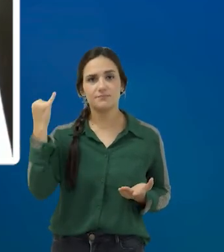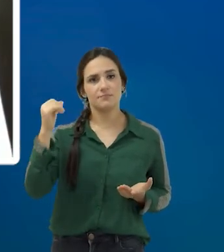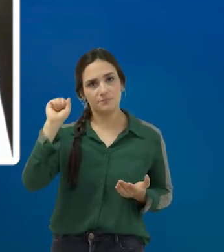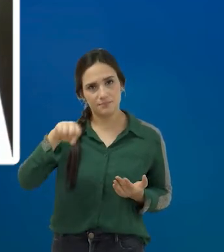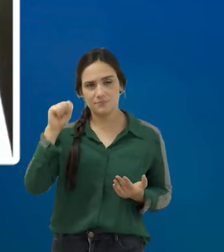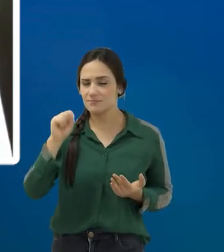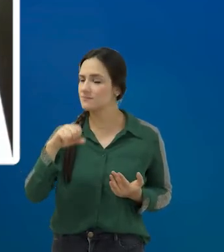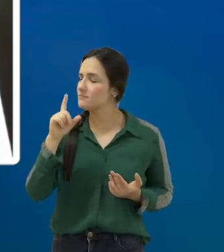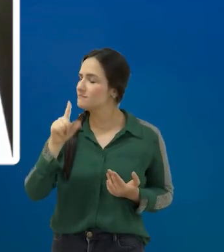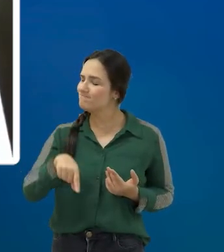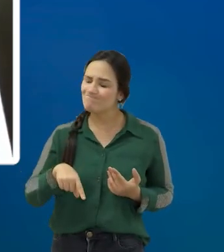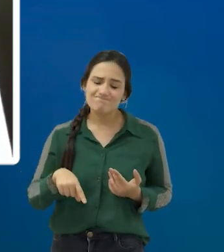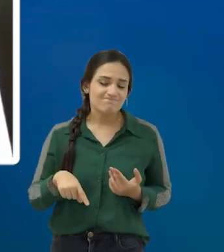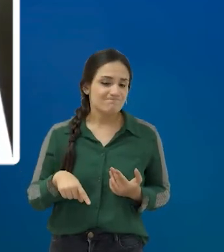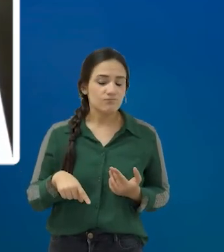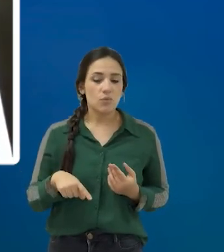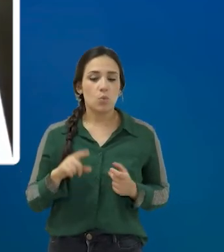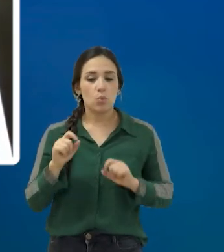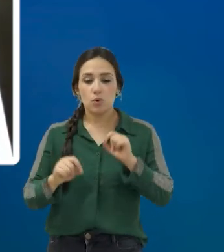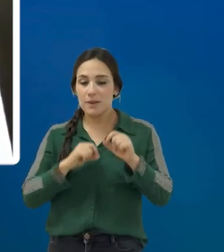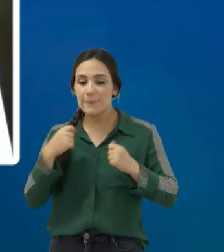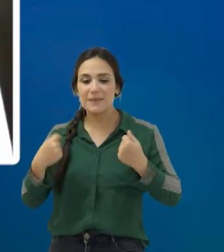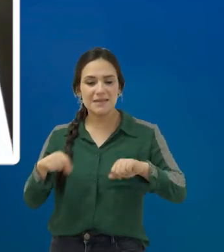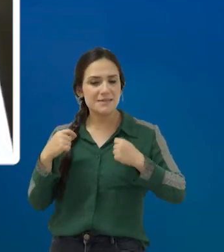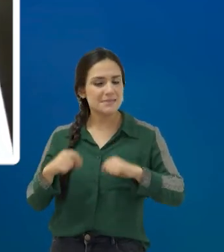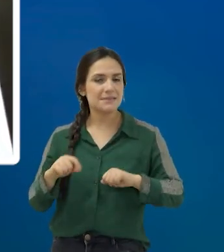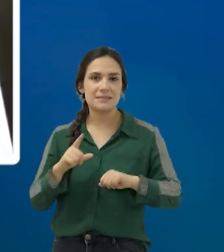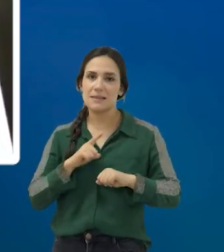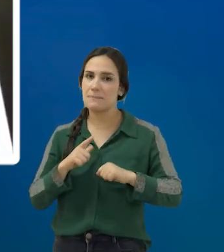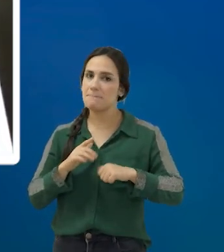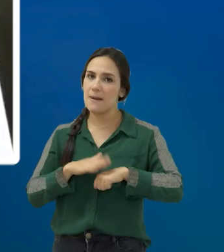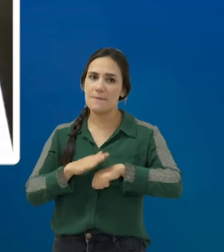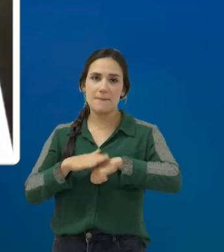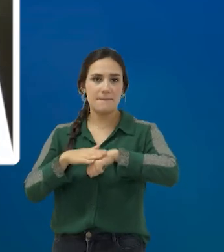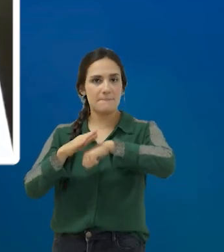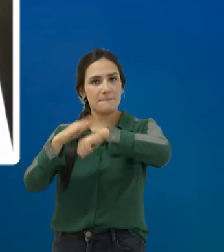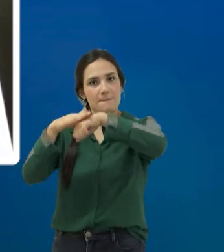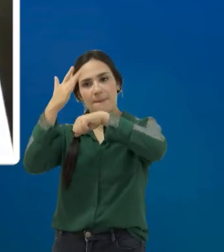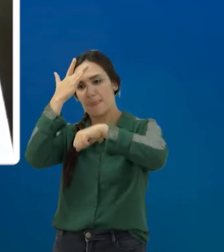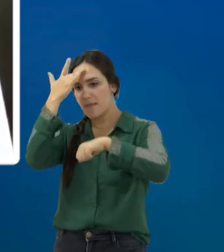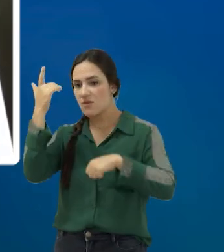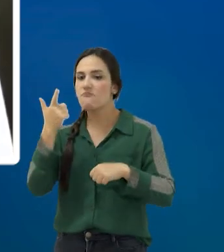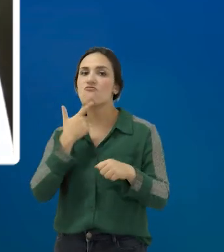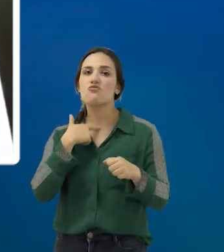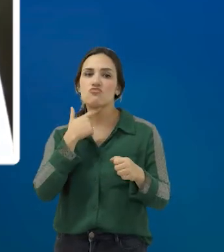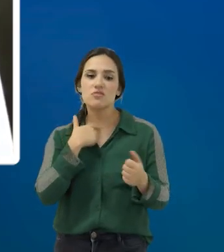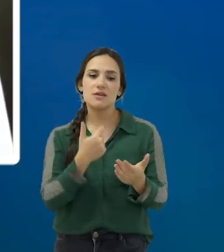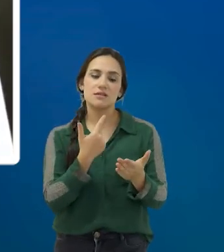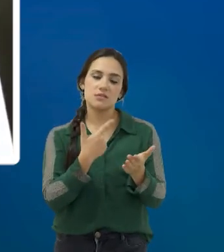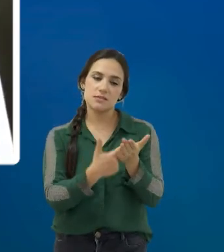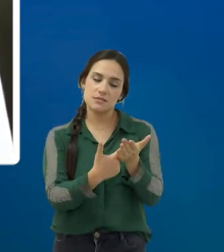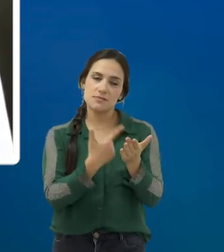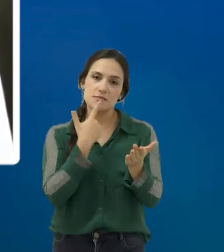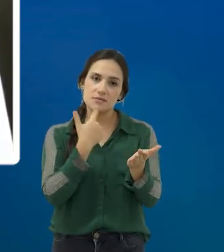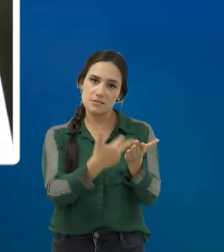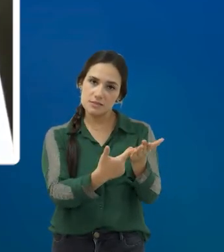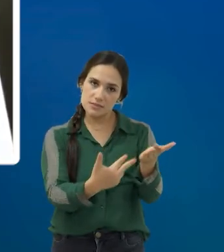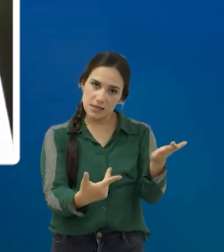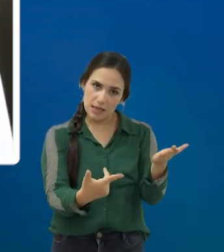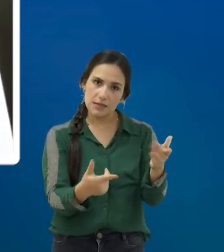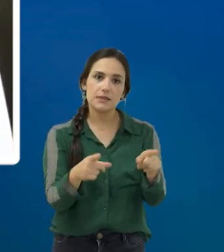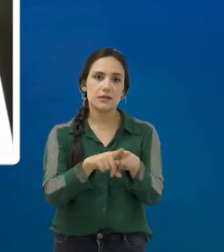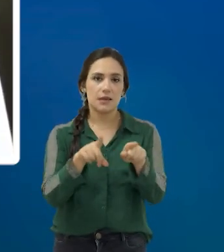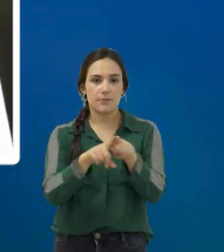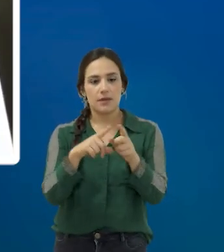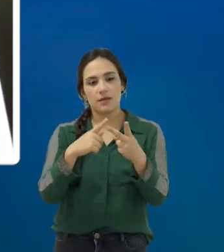é muito importante, como eu disse, é crucial que haja um maior número de pessoas doando com frequência sangue